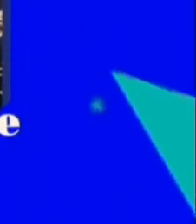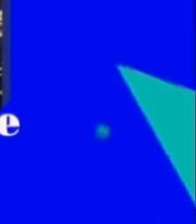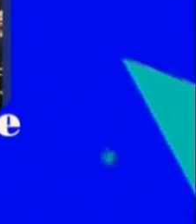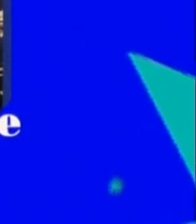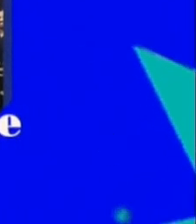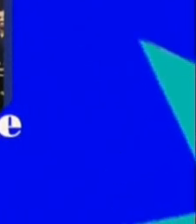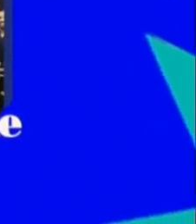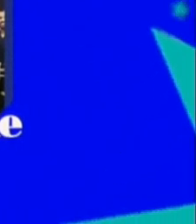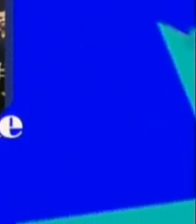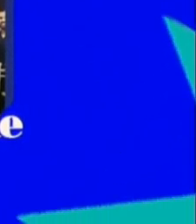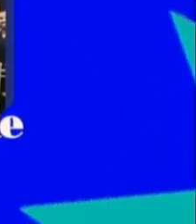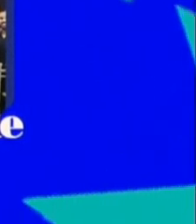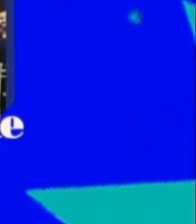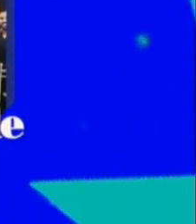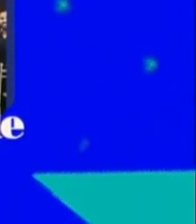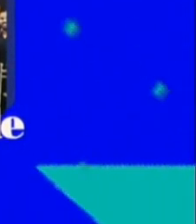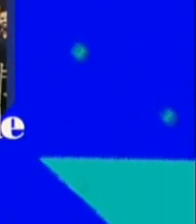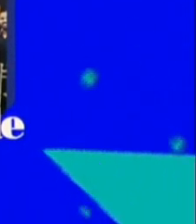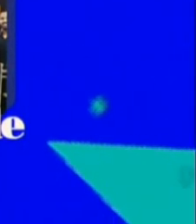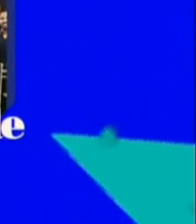Cinema.